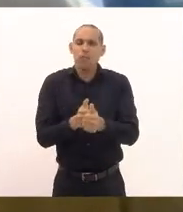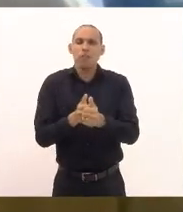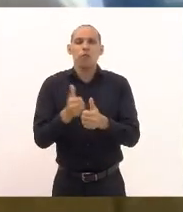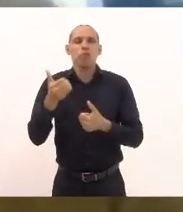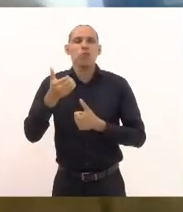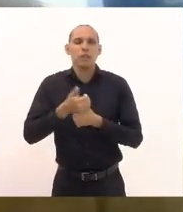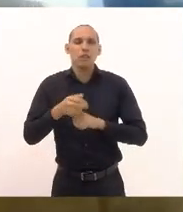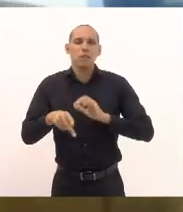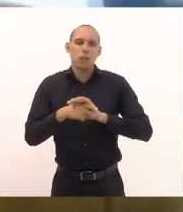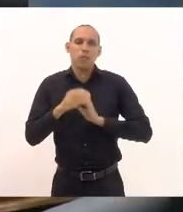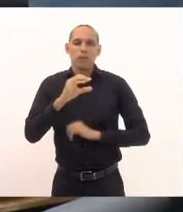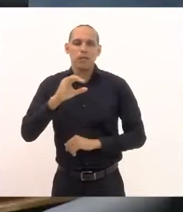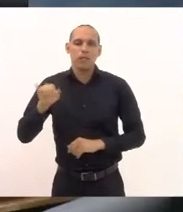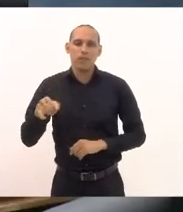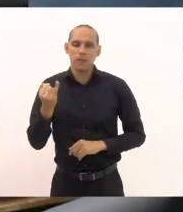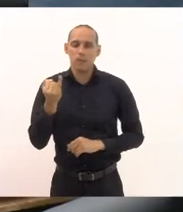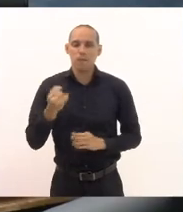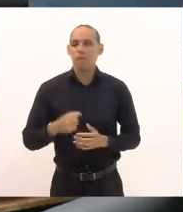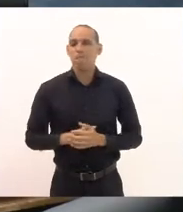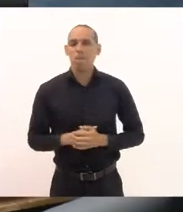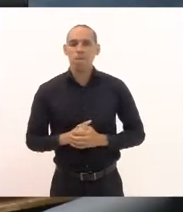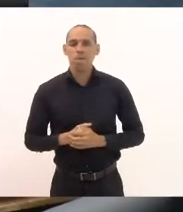substitutivo da CCJ.